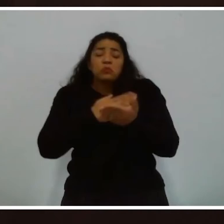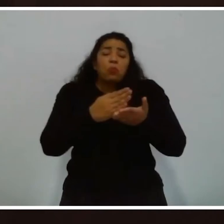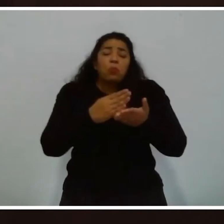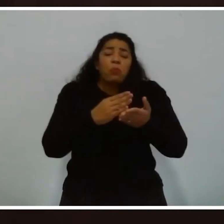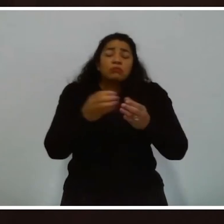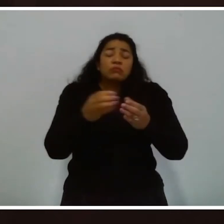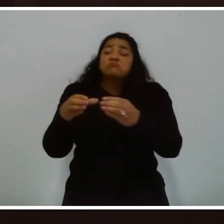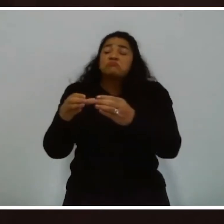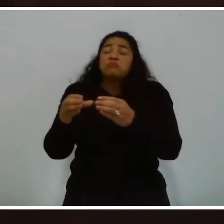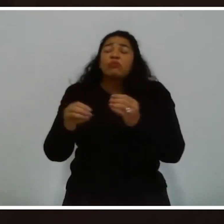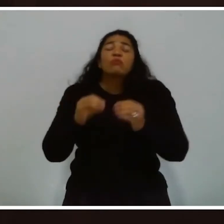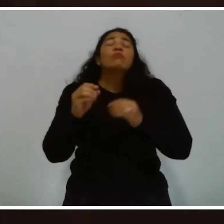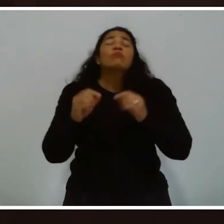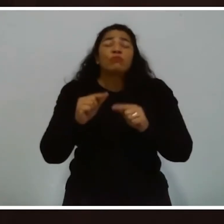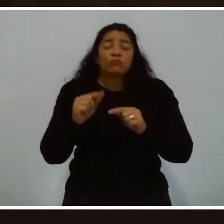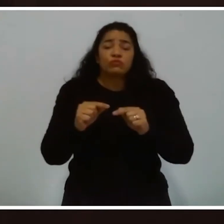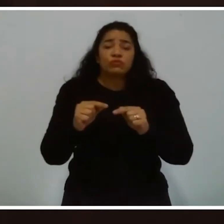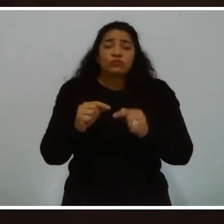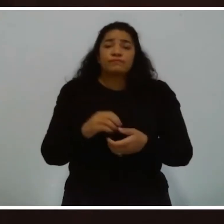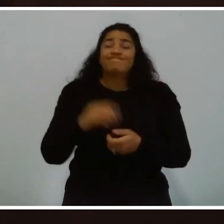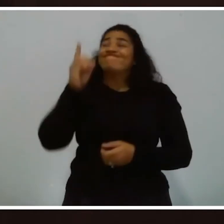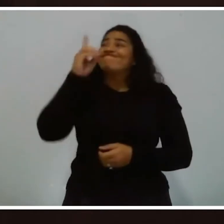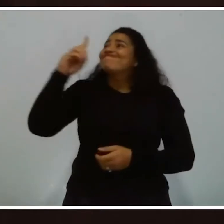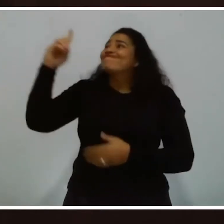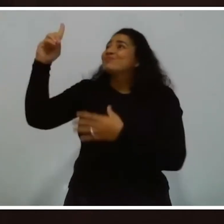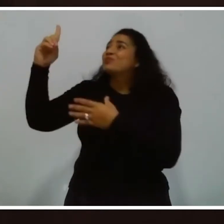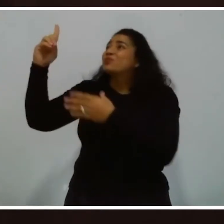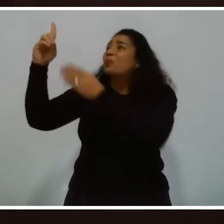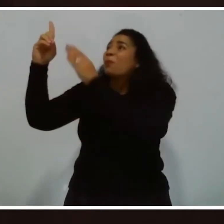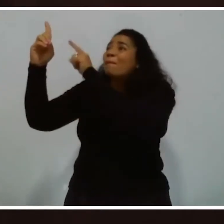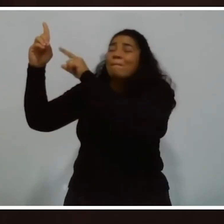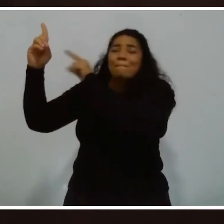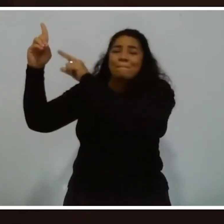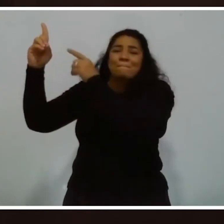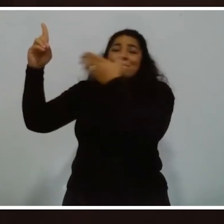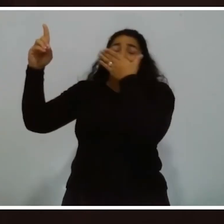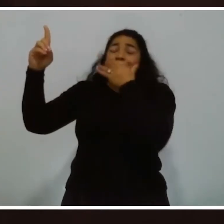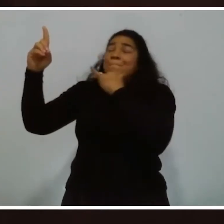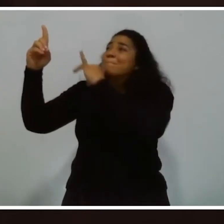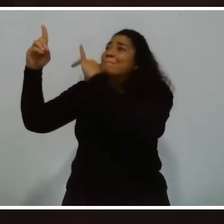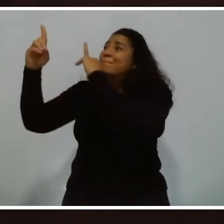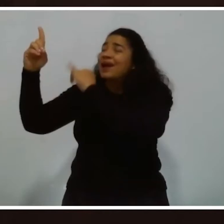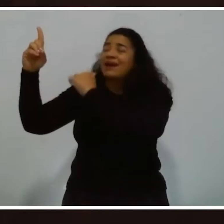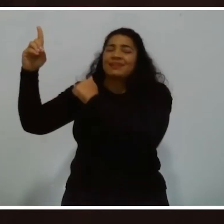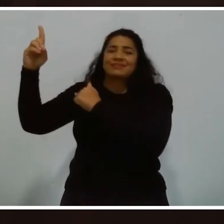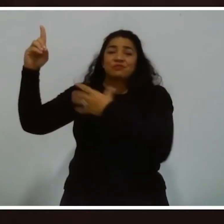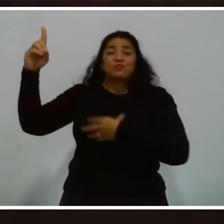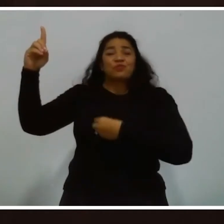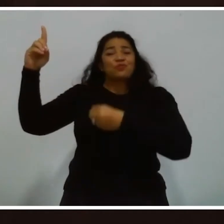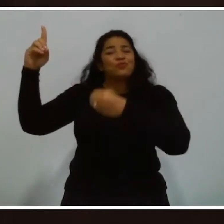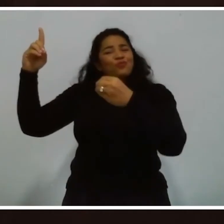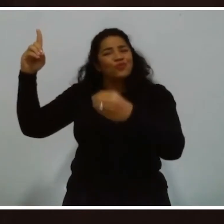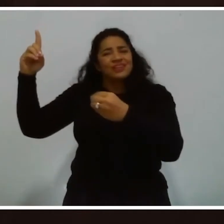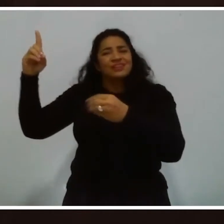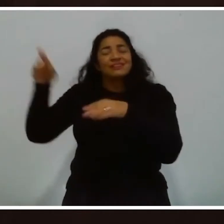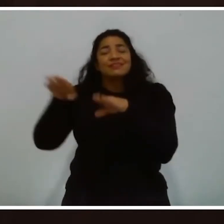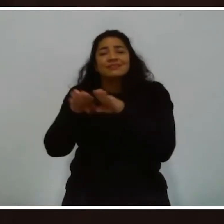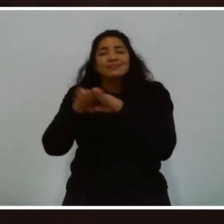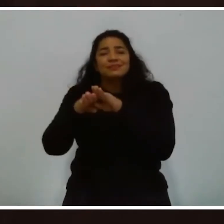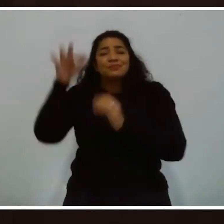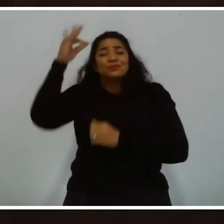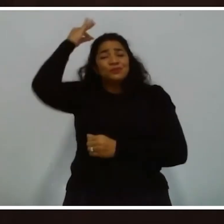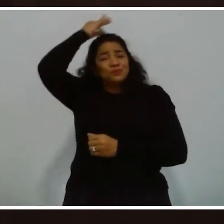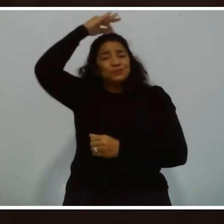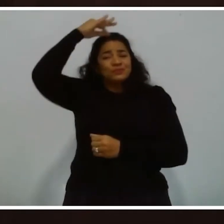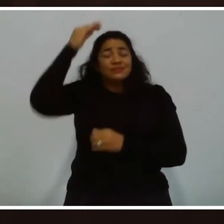Vem do Pai, vem do Filho, vem do Espírito. Vocês entenderam? Então, na essência, Deus é um